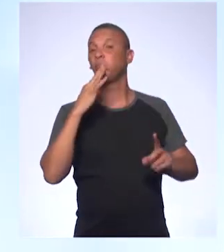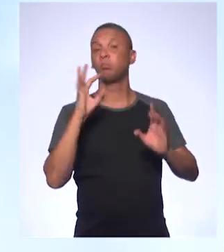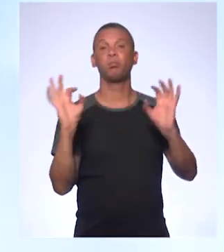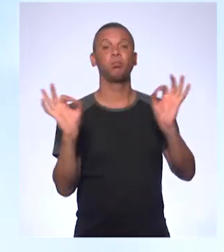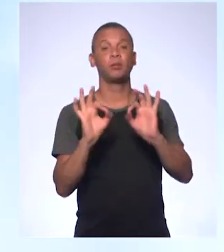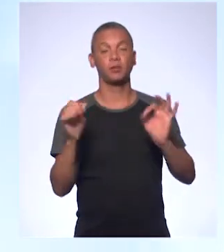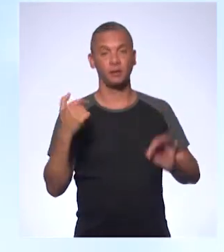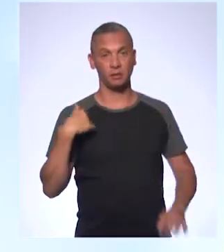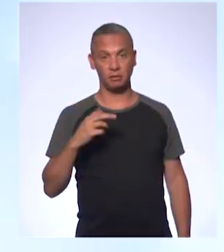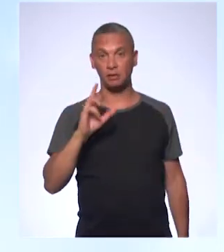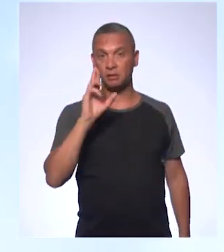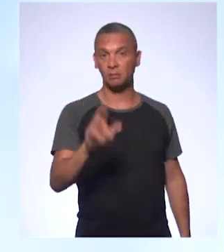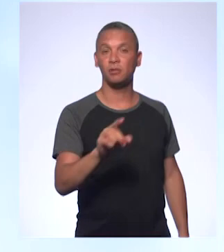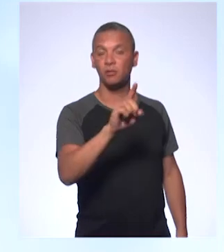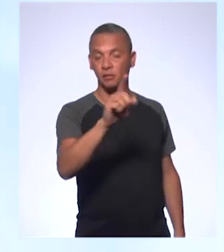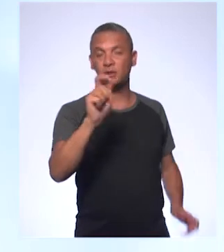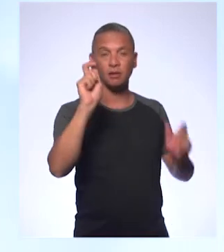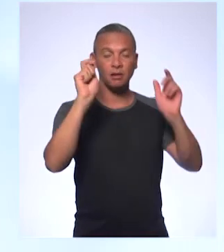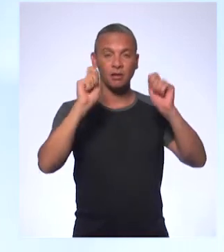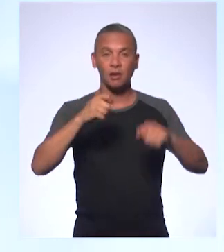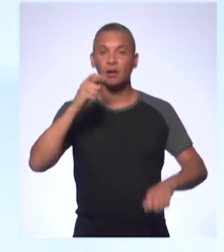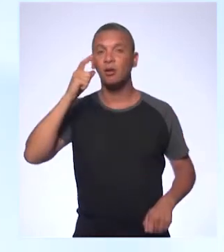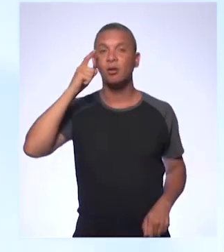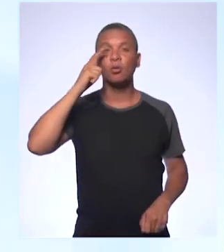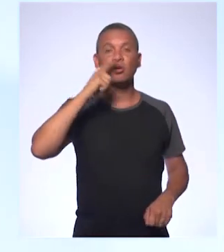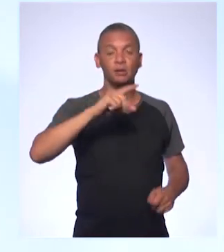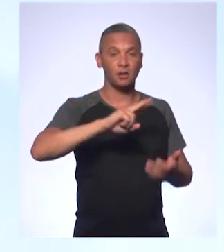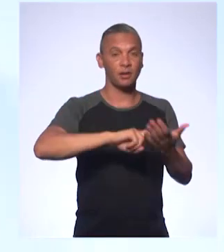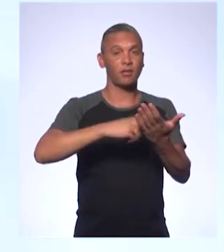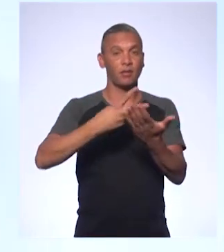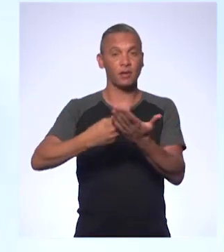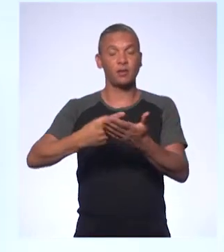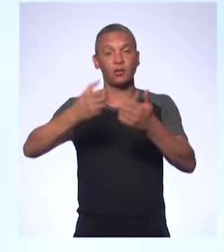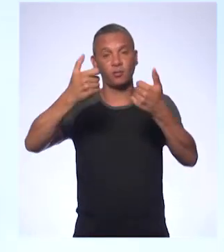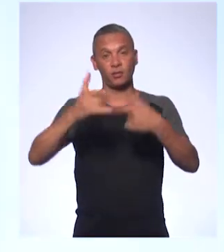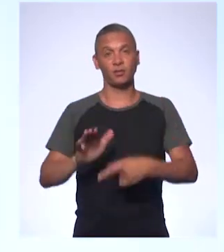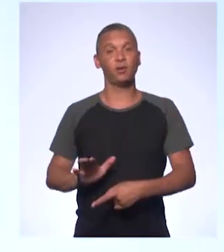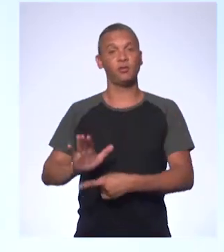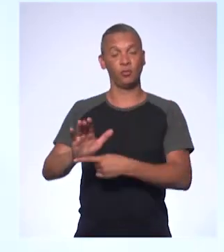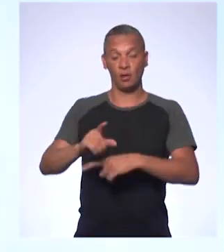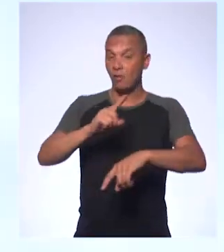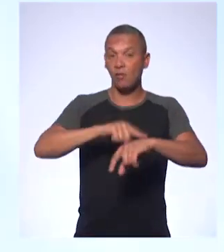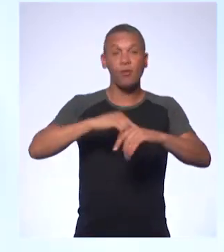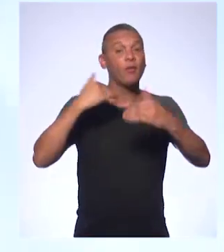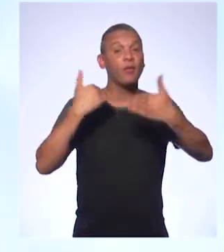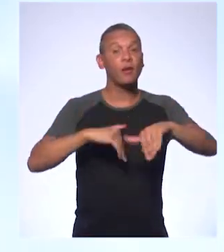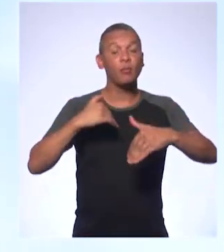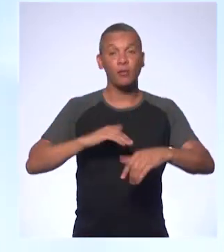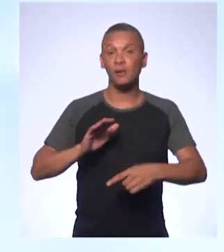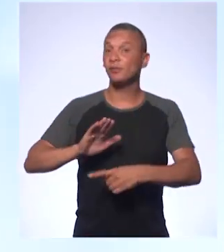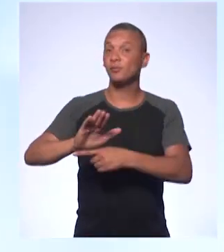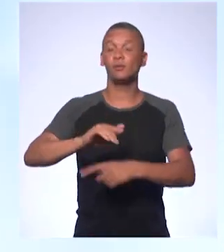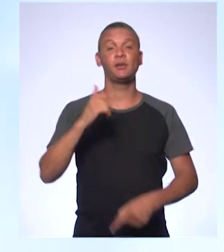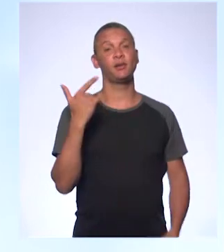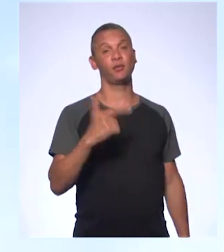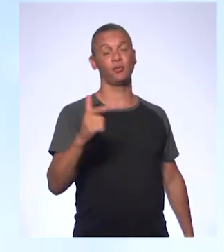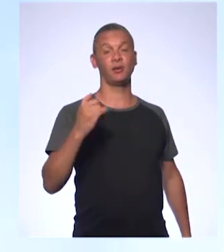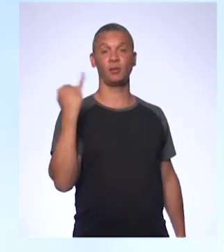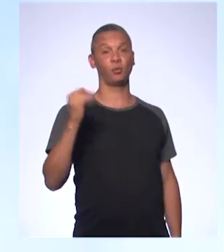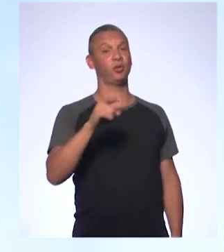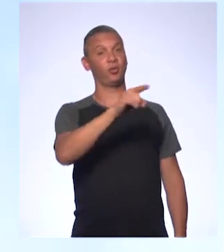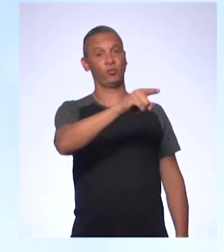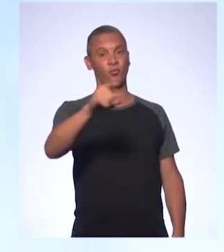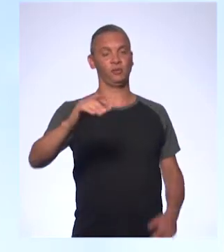eu respondendo para vocês terão traduções, terão a minha ajuda, né? Na hora da prova vocês não terão minha ajuda, então é interessante